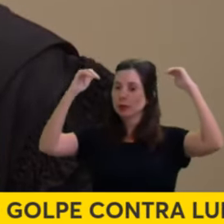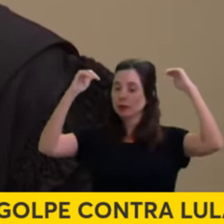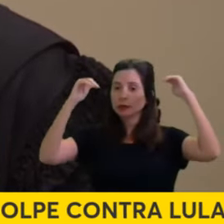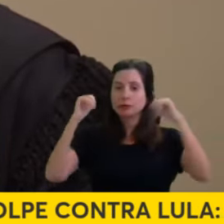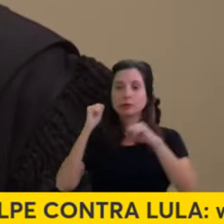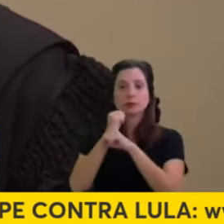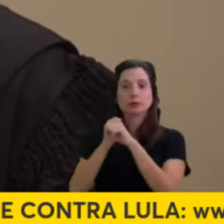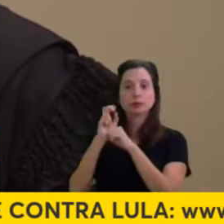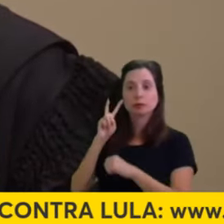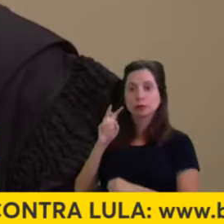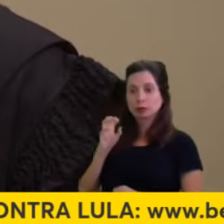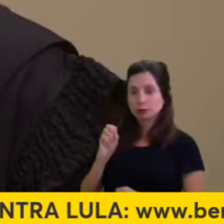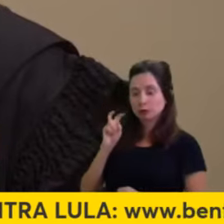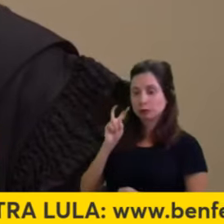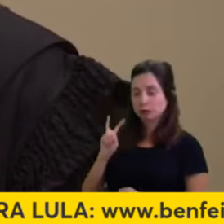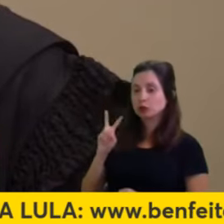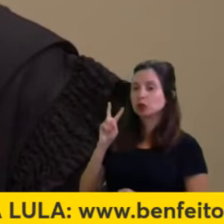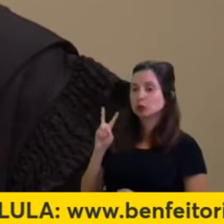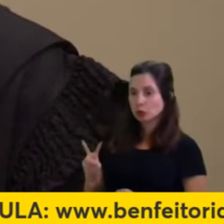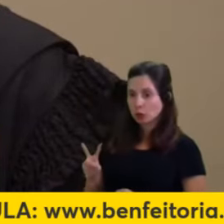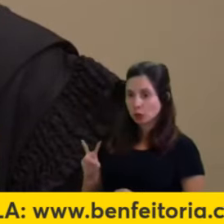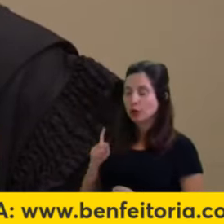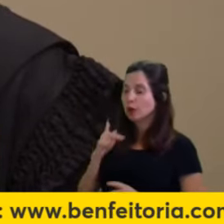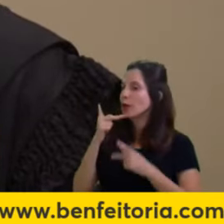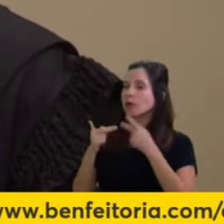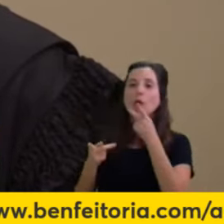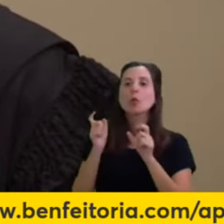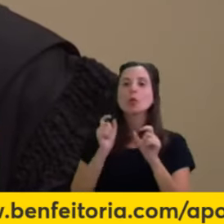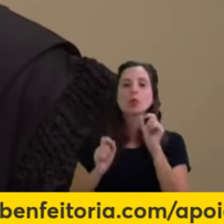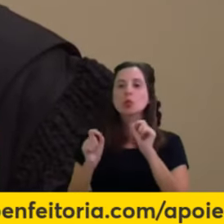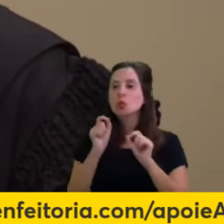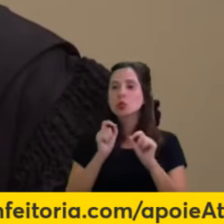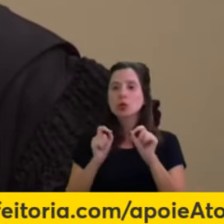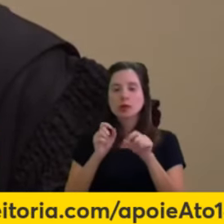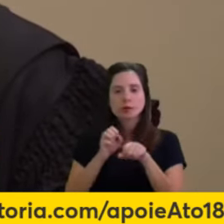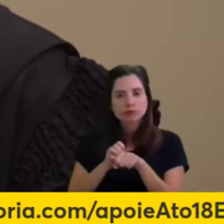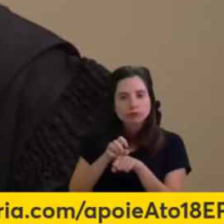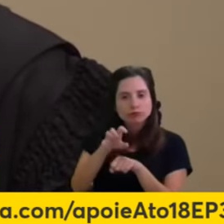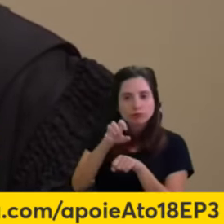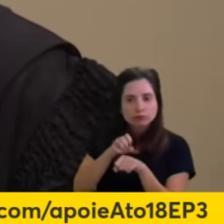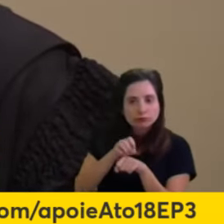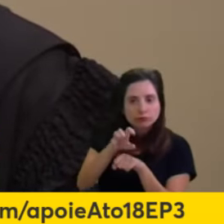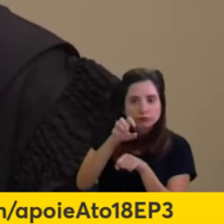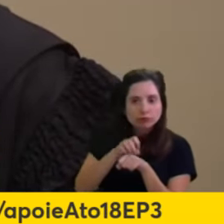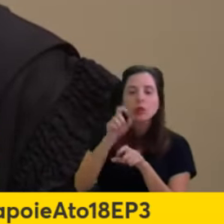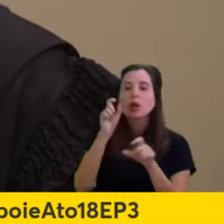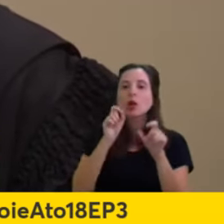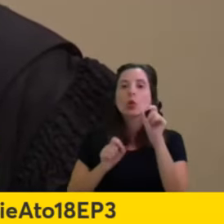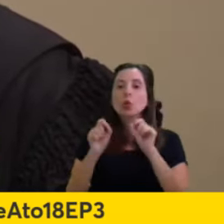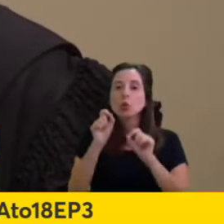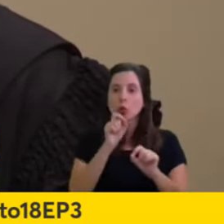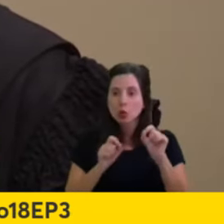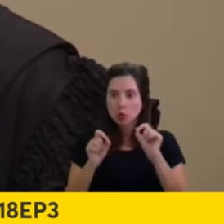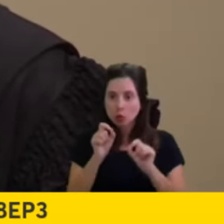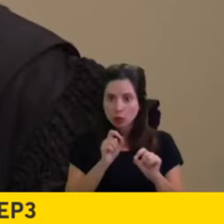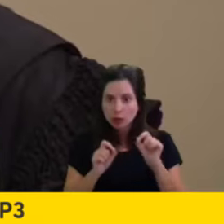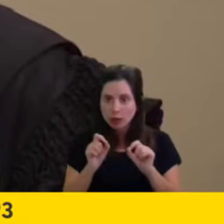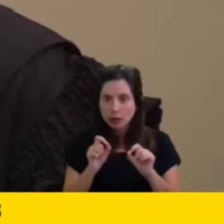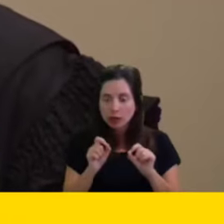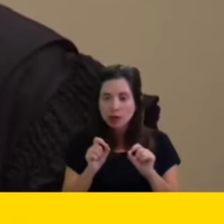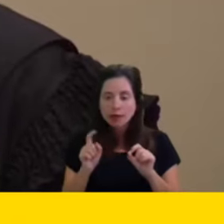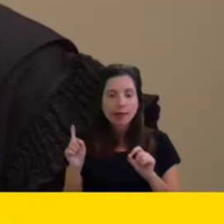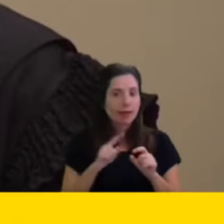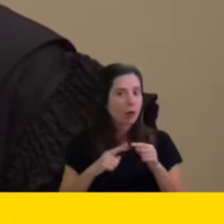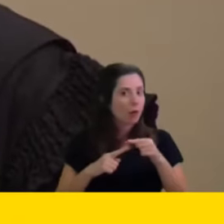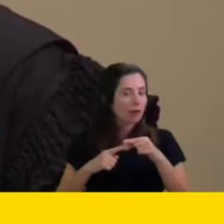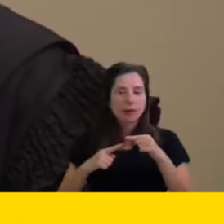22 estabeleceu que a orientação de que a estabilização da demanda e a consumação da decadência não impedem que sejam